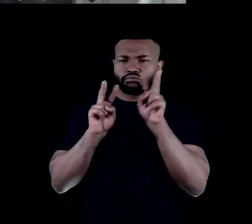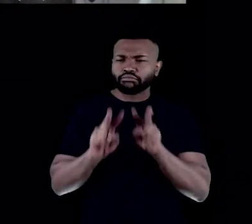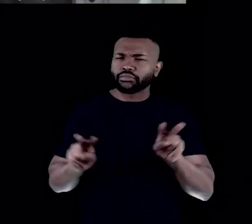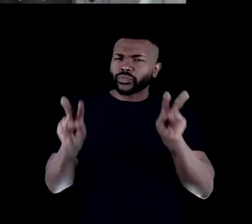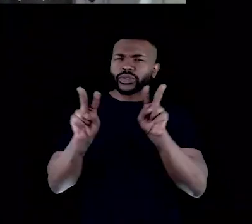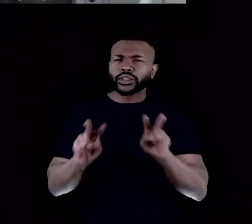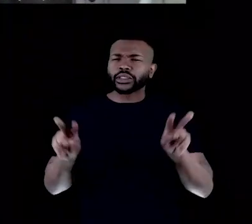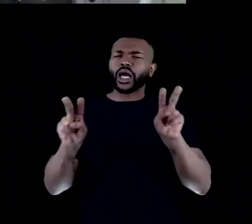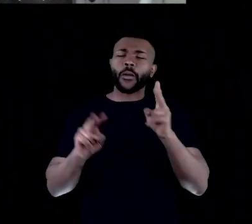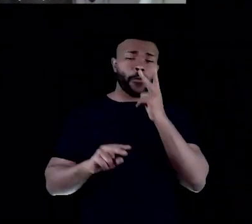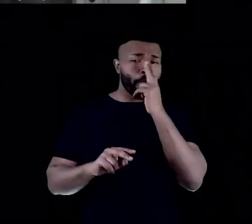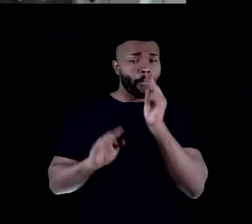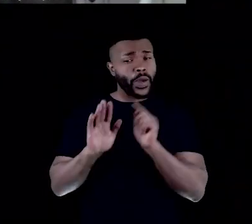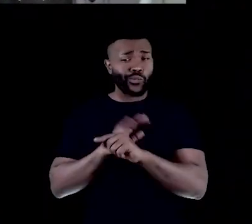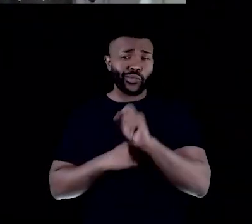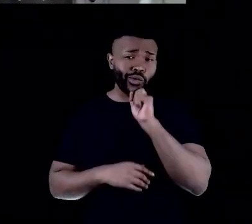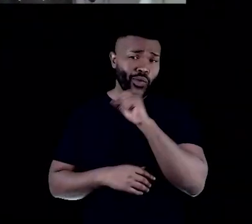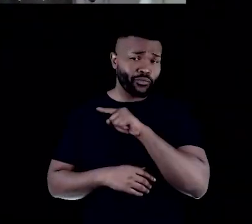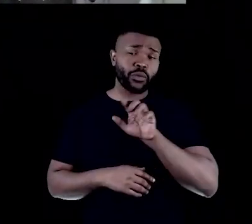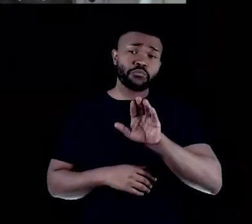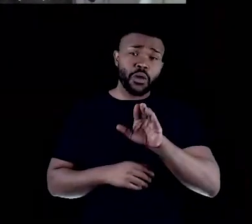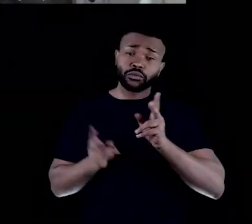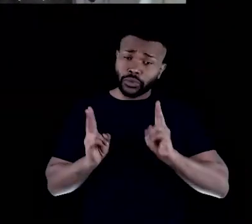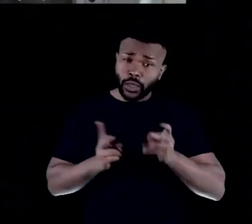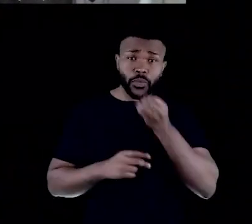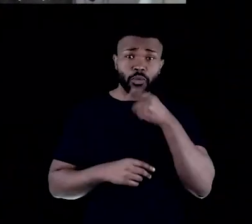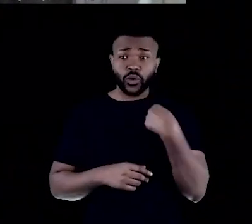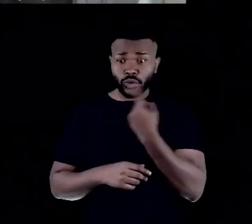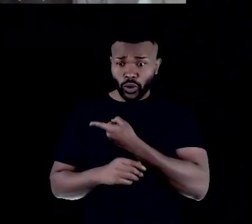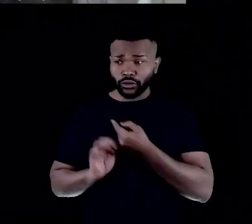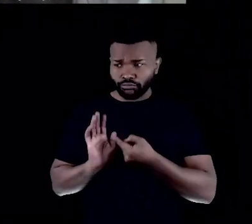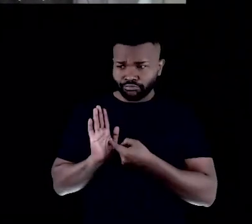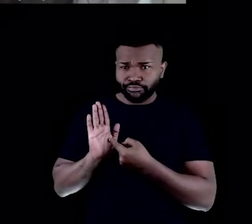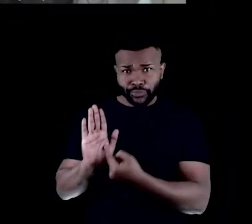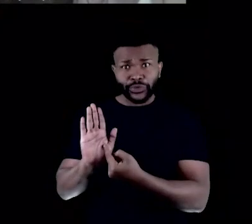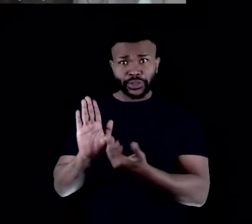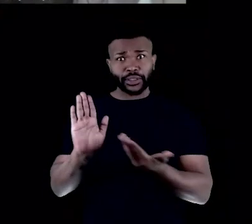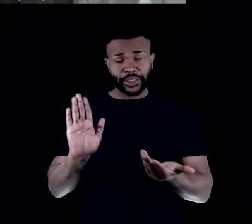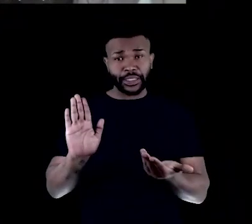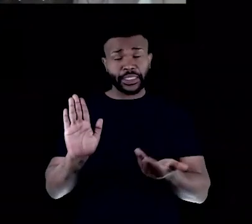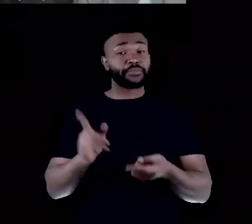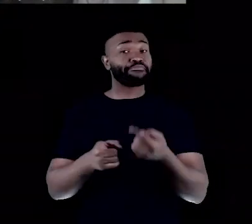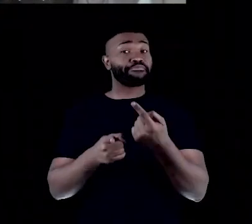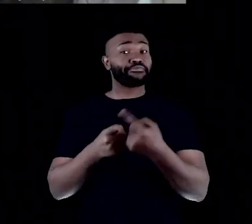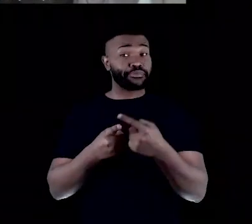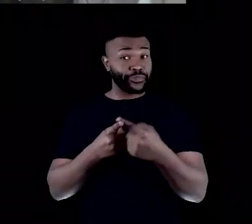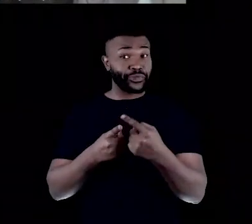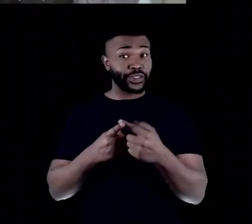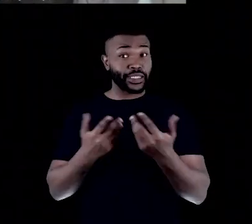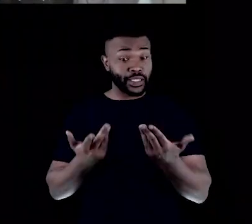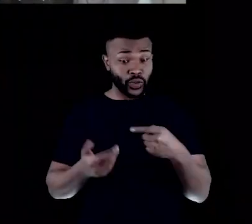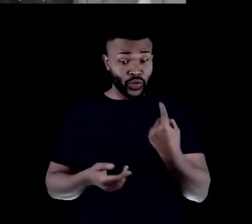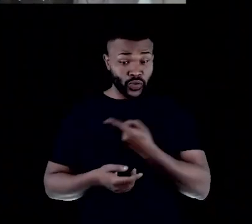de vocês, numa visão, assim. Pode parecer uma pergunta meio óbvia, mas eu acho que é sempre bom a gente colocar, sabe?